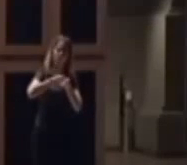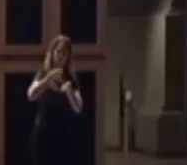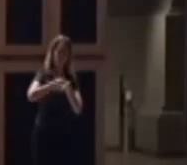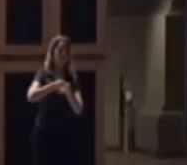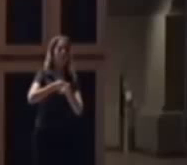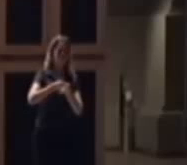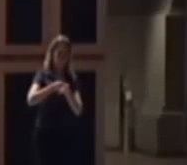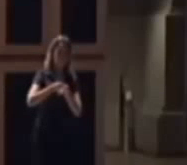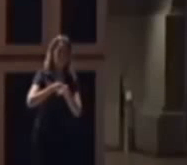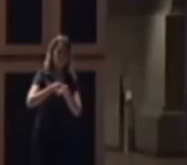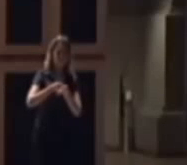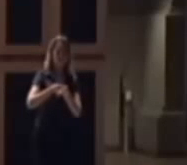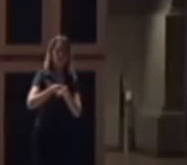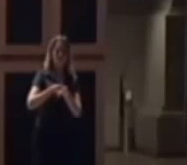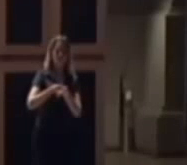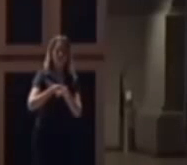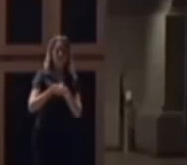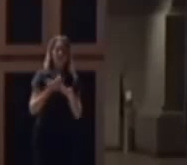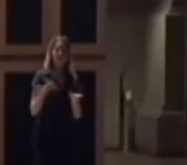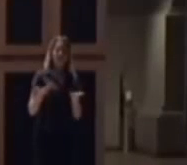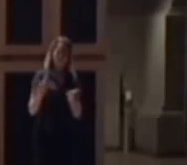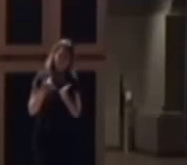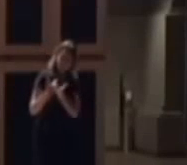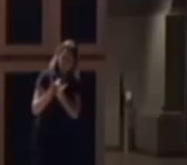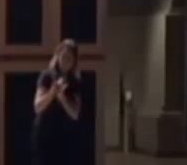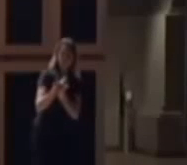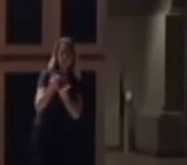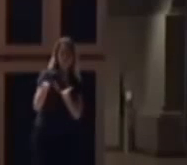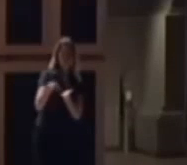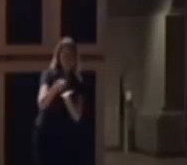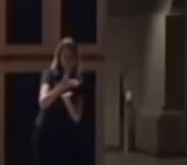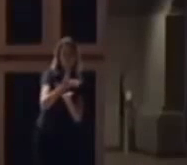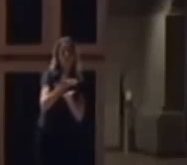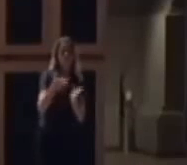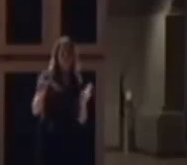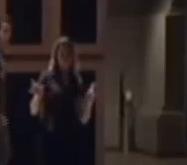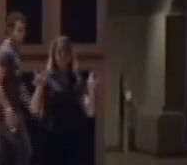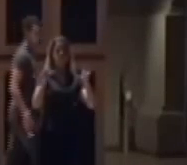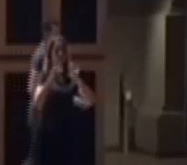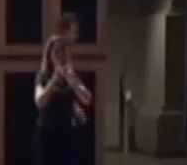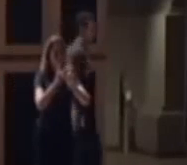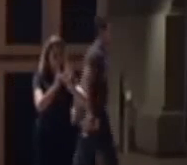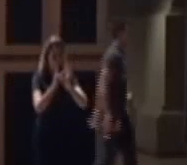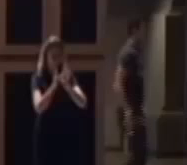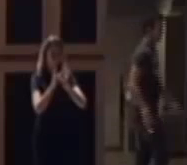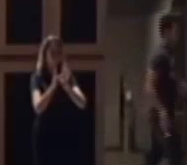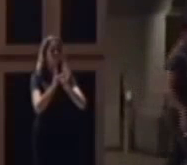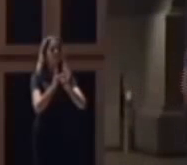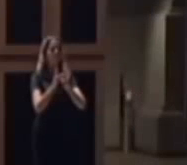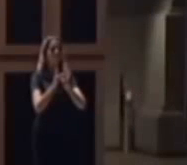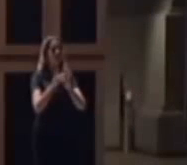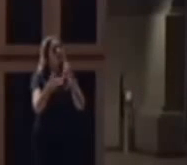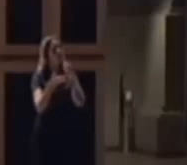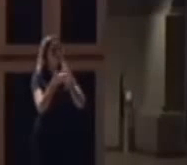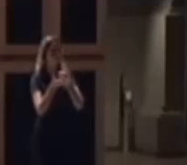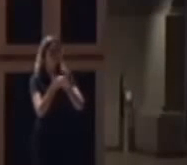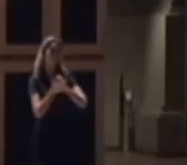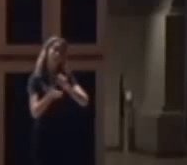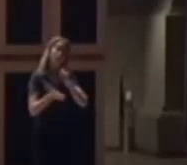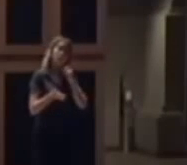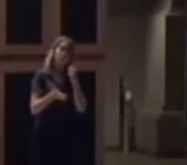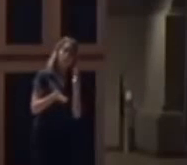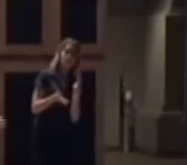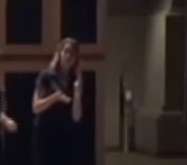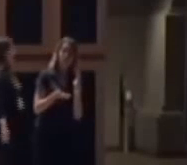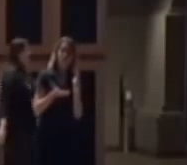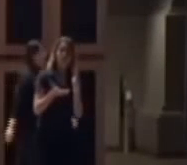Então, para iniciar um novo termo de parceria, esse processo seletivo é obrigatório ou é